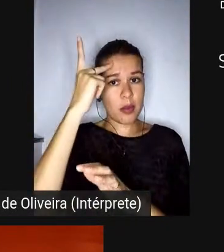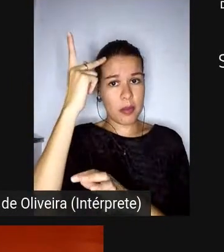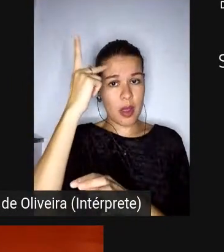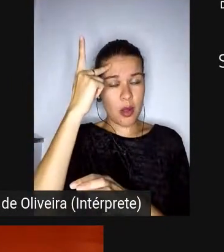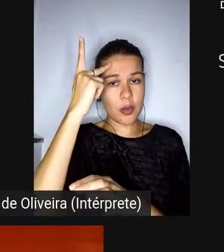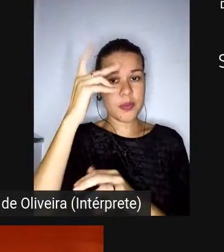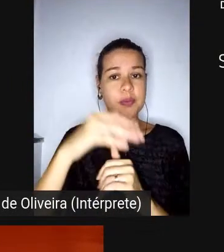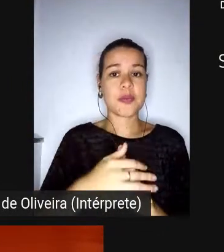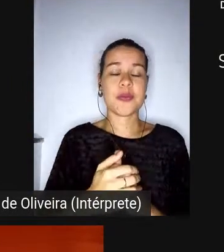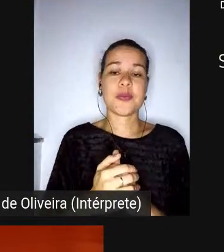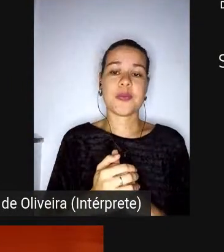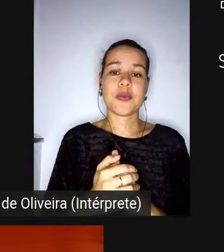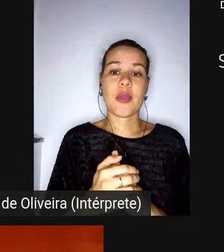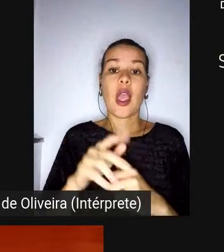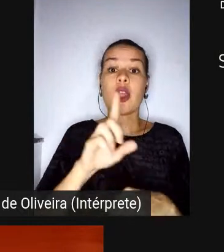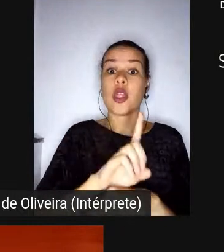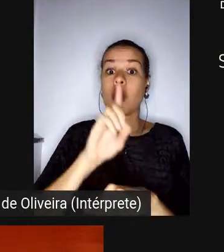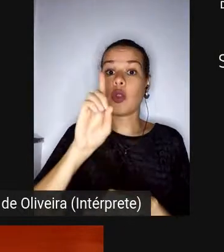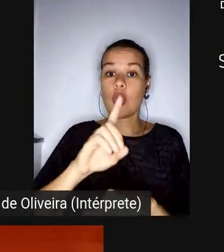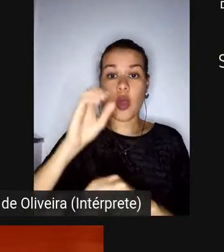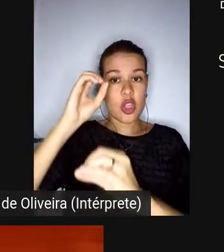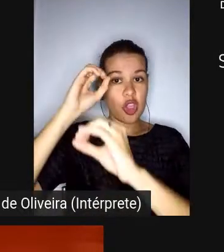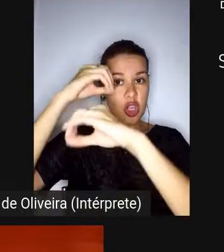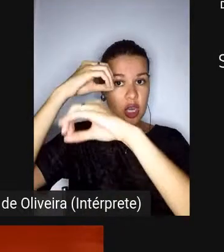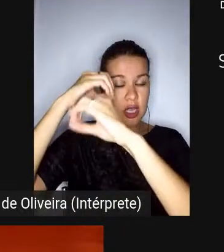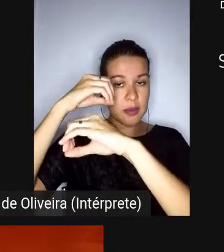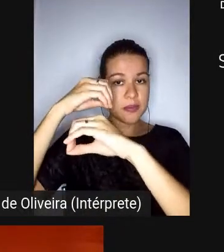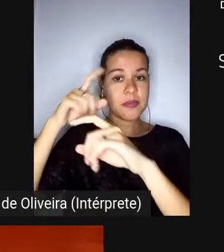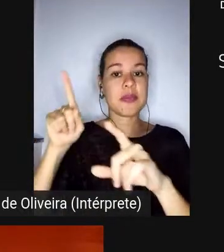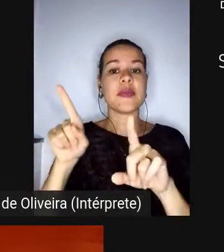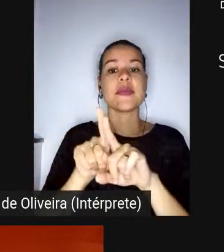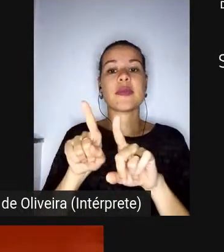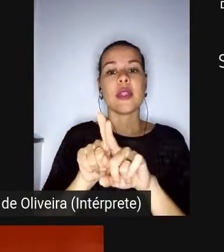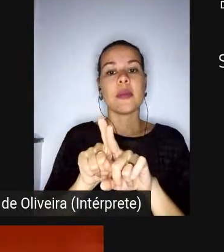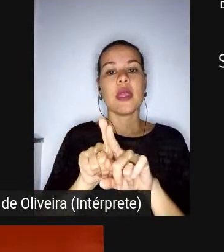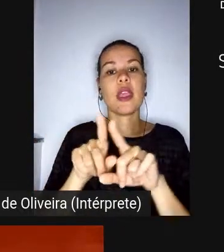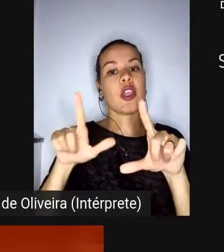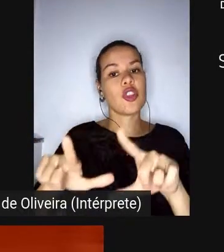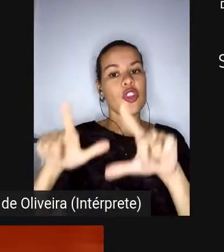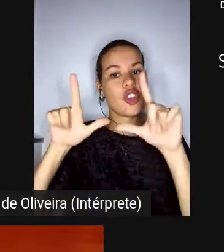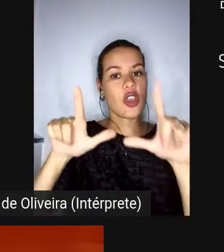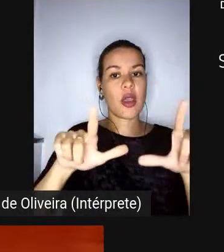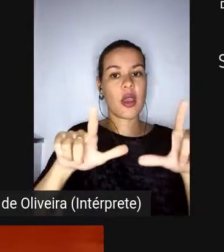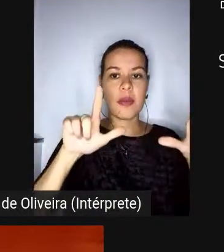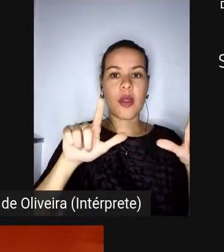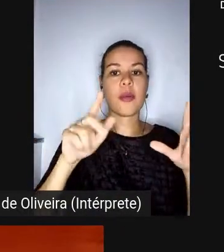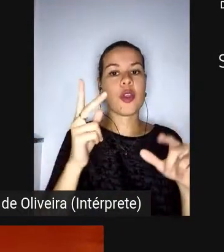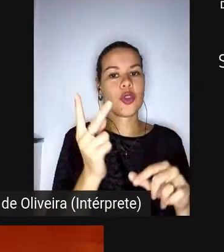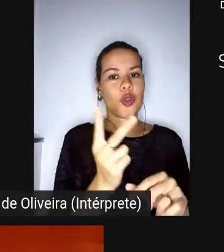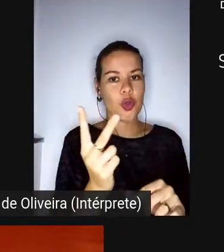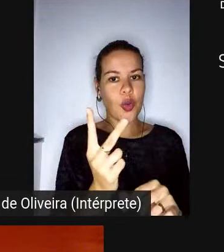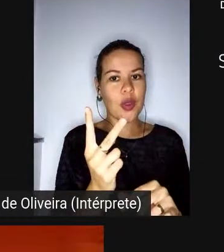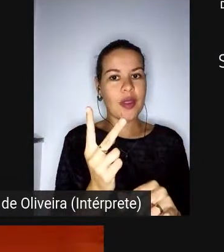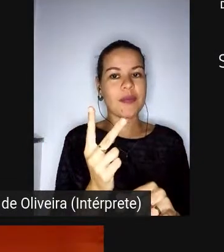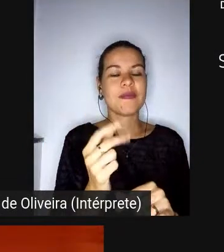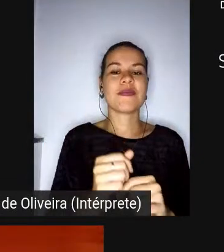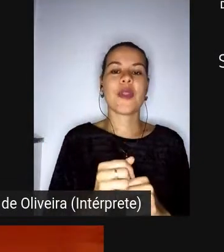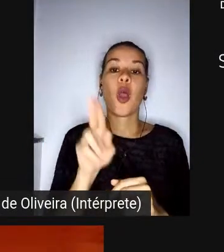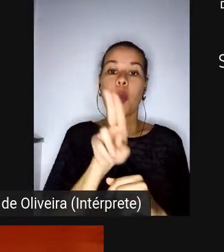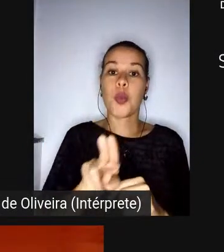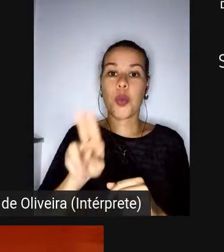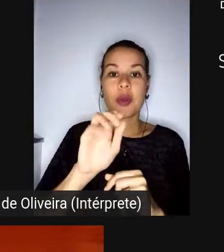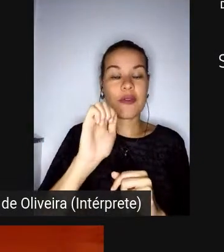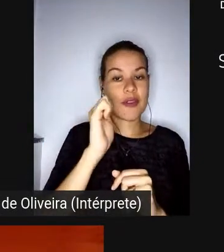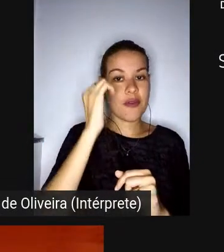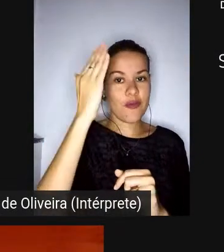pela Universidade Paris I play não é um duplo diploma Eu acho que eu é o melhor faz qualquer coisa